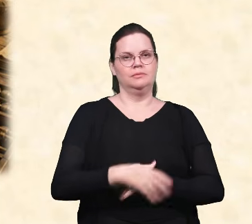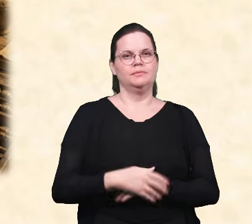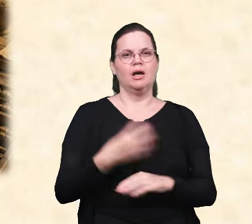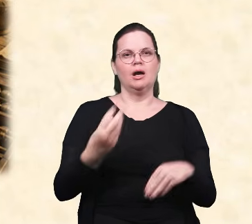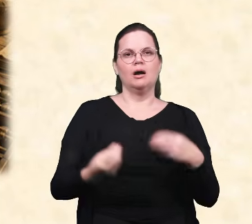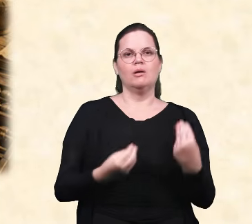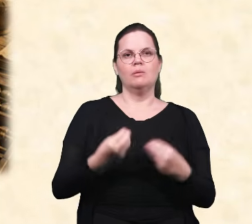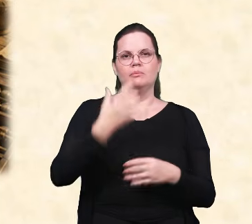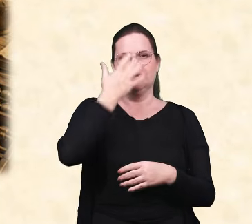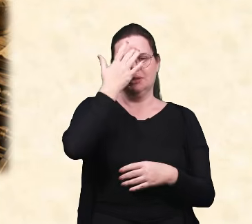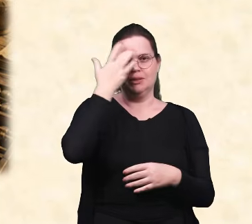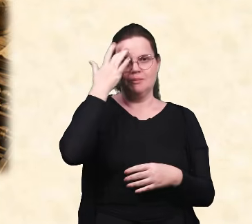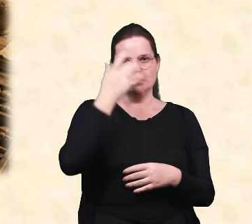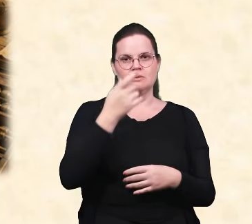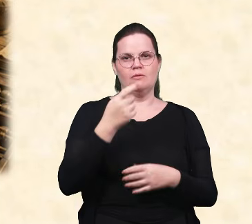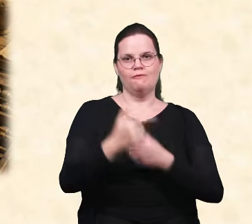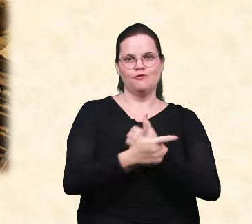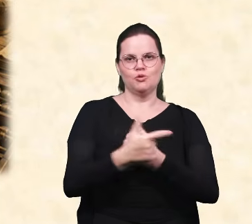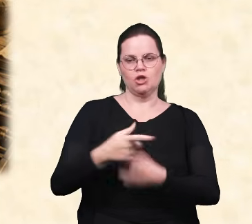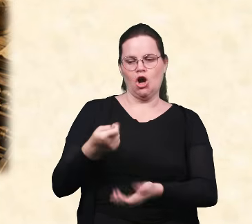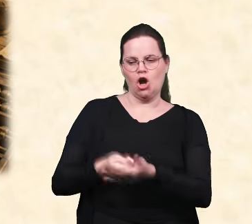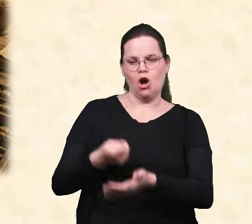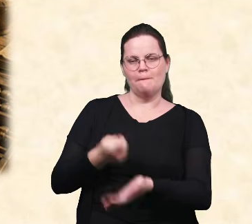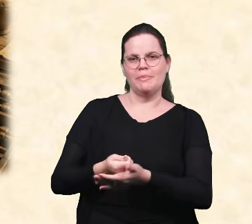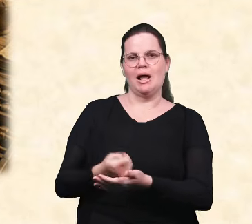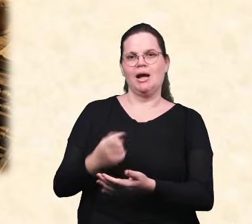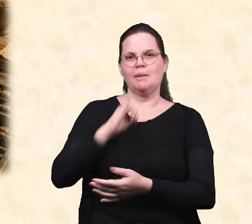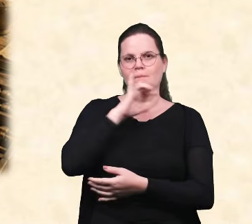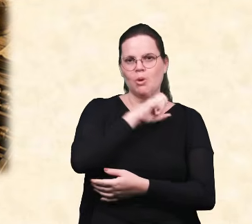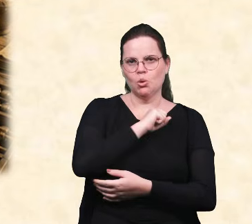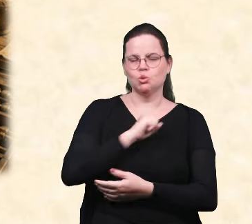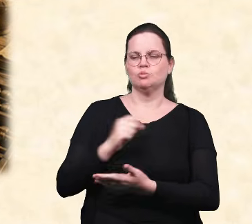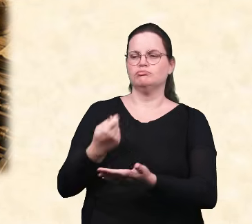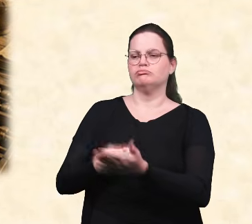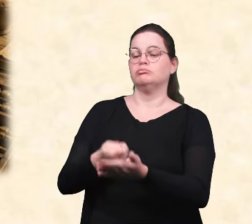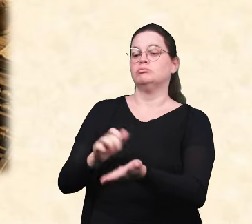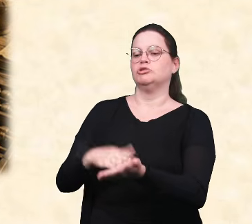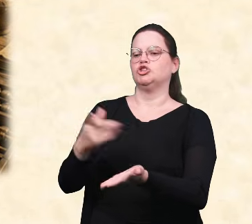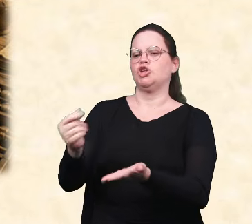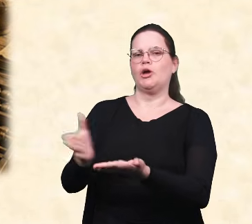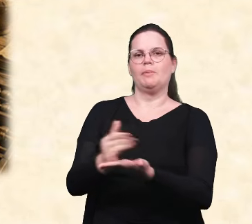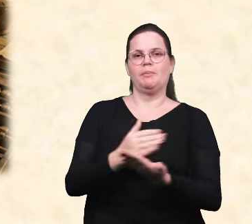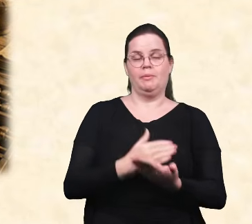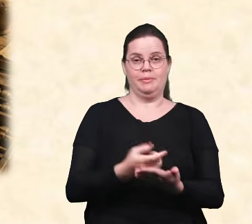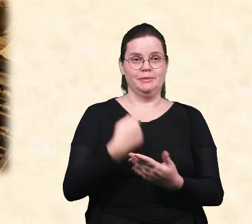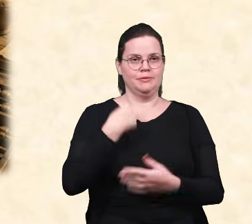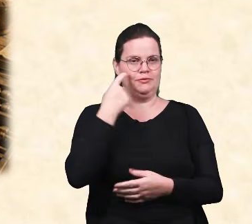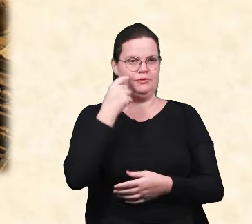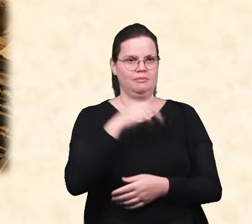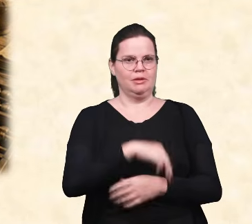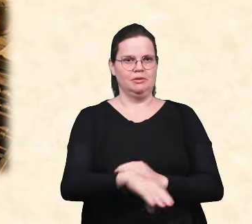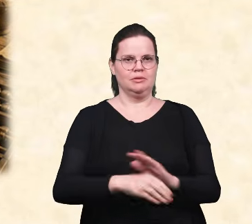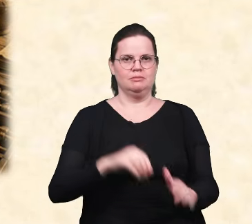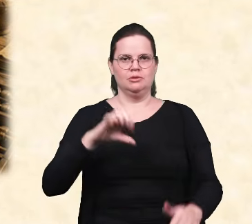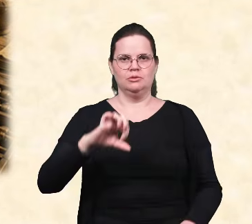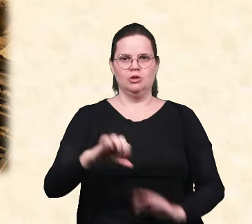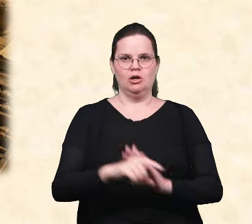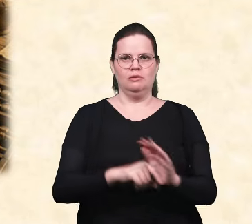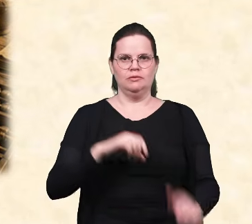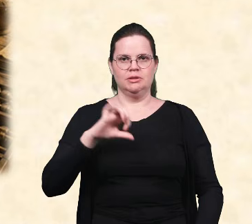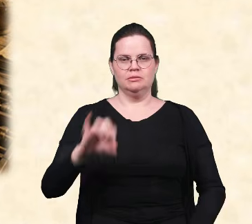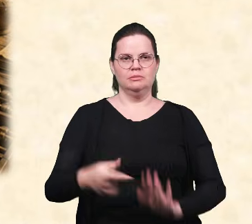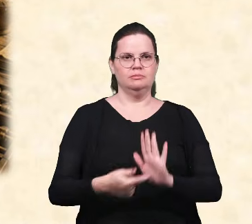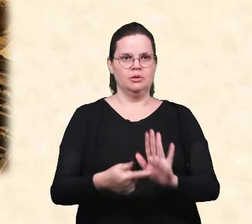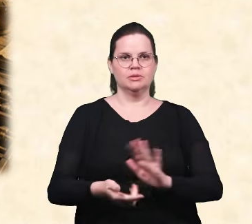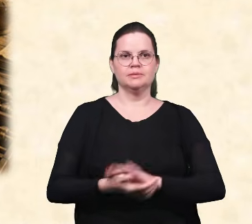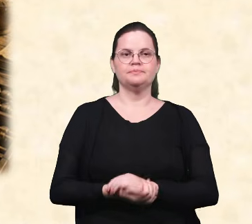cobradores de impostos trabalhavam. Mas o texto em Mateus, no capítulo 9, no verso 9, diz assim: E